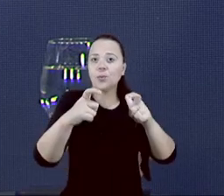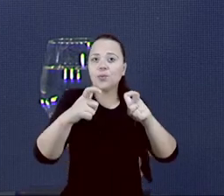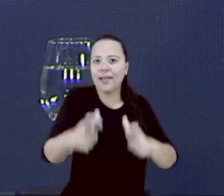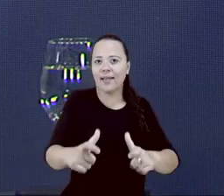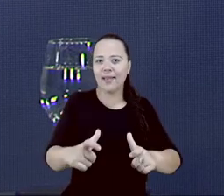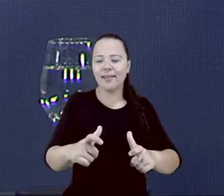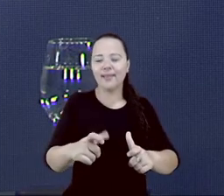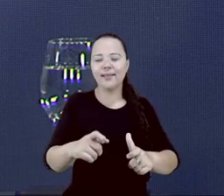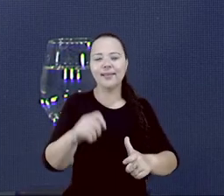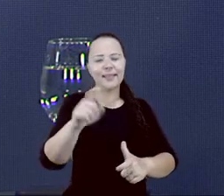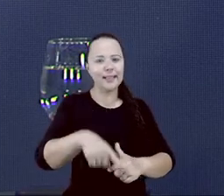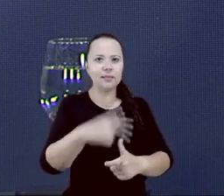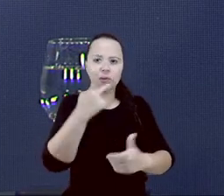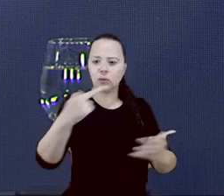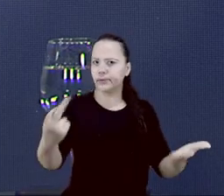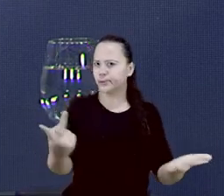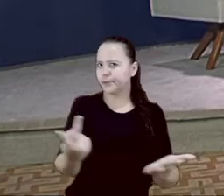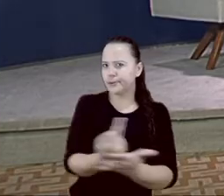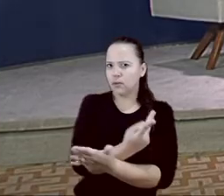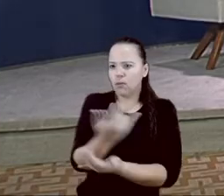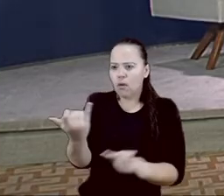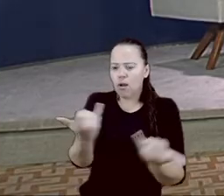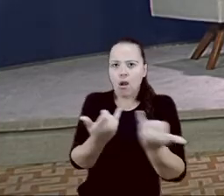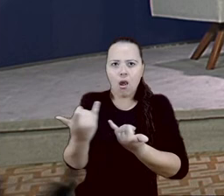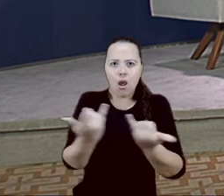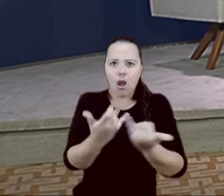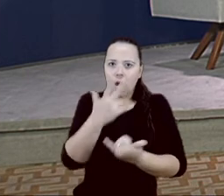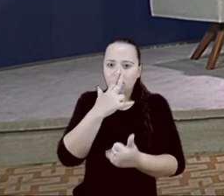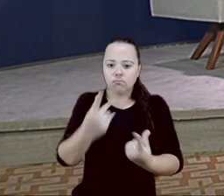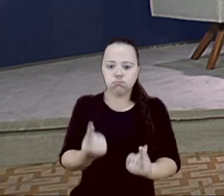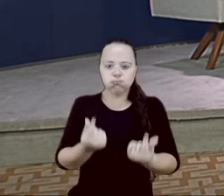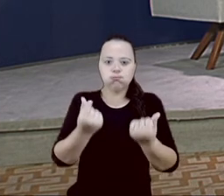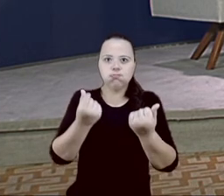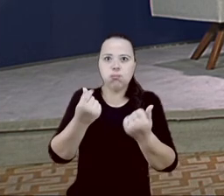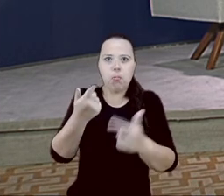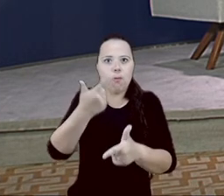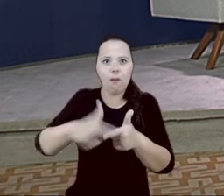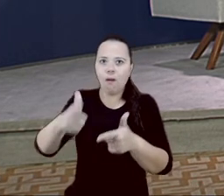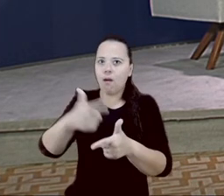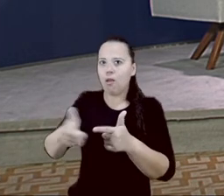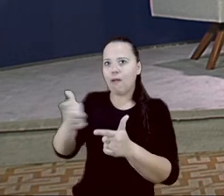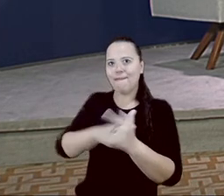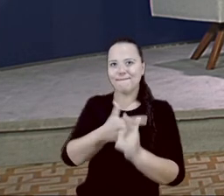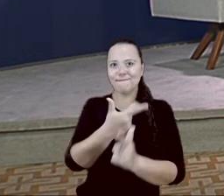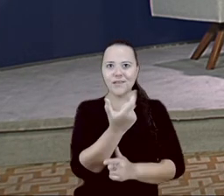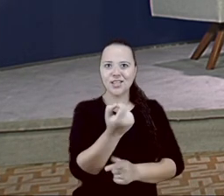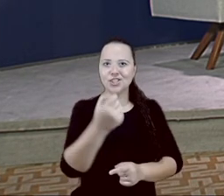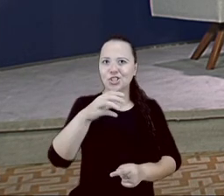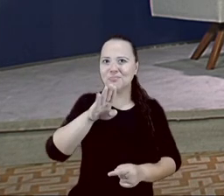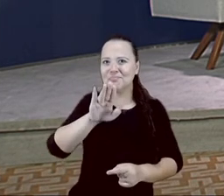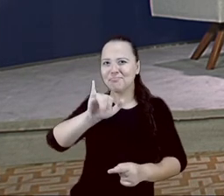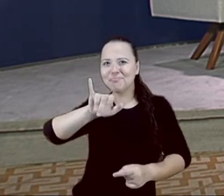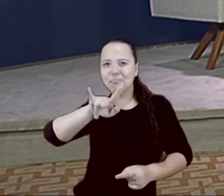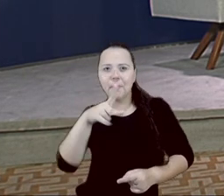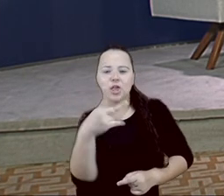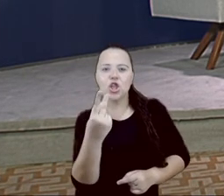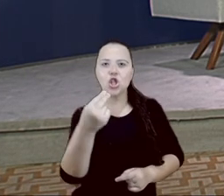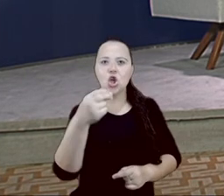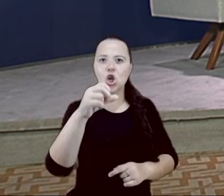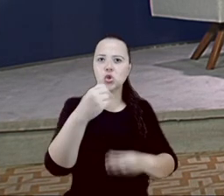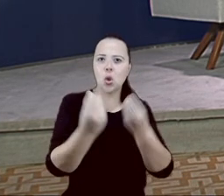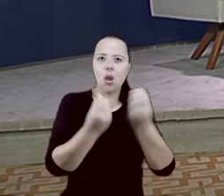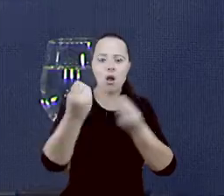de uma hora para outra surge com uma inconsistência contábil de 20 bilhões de reais que faz seus papéis caírem